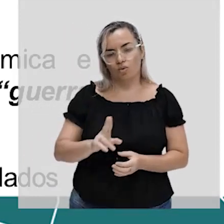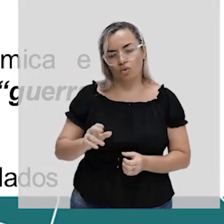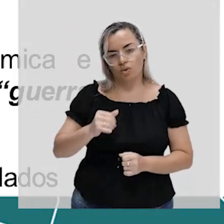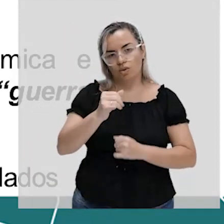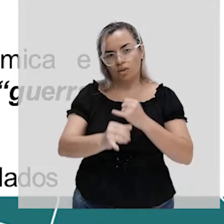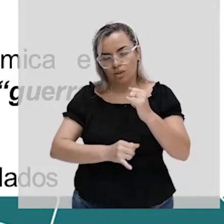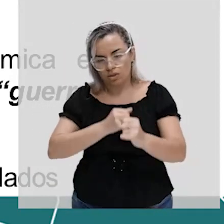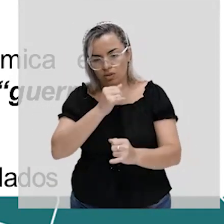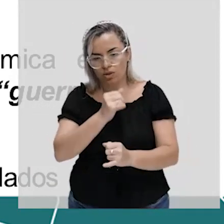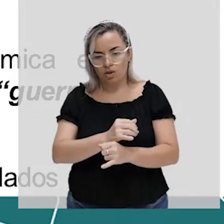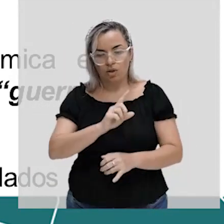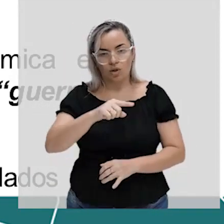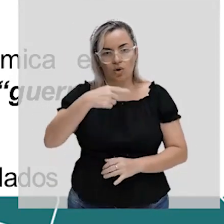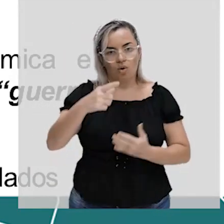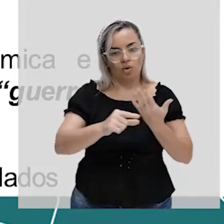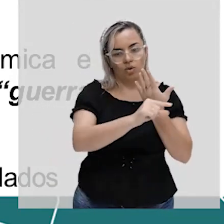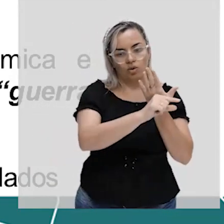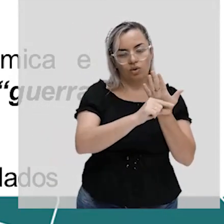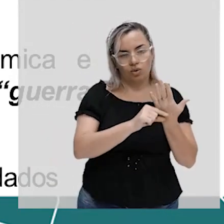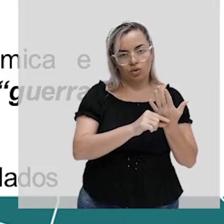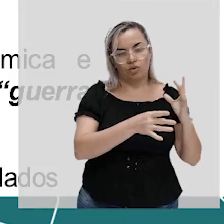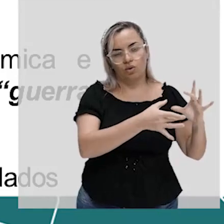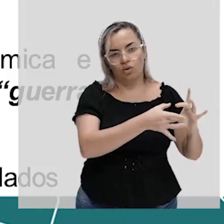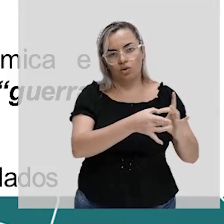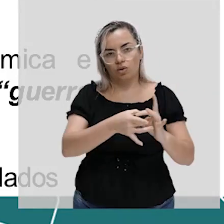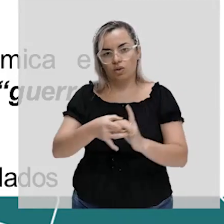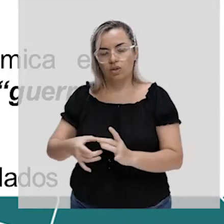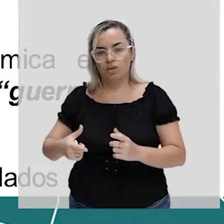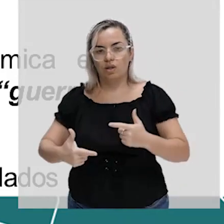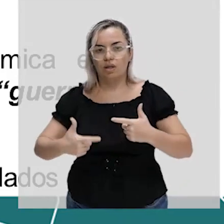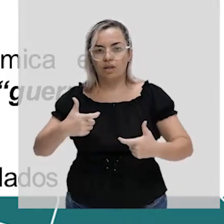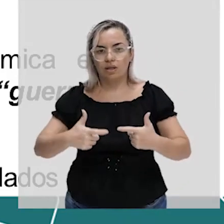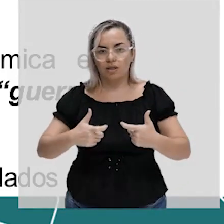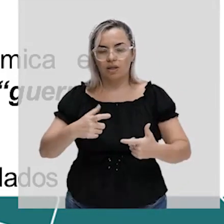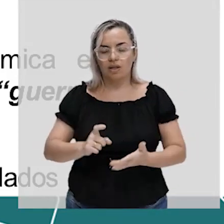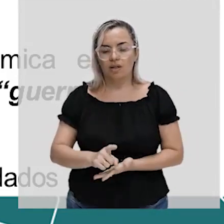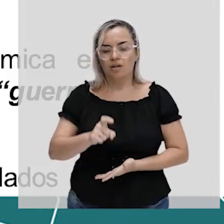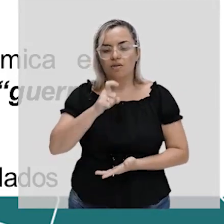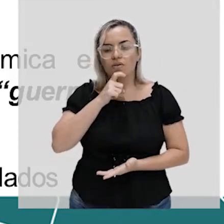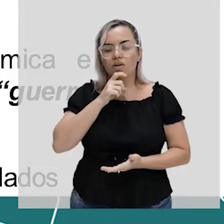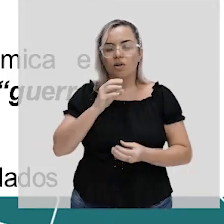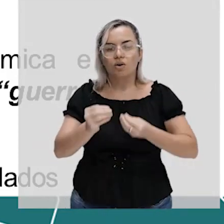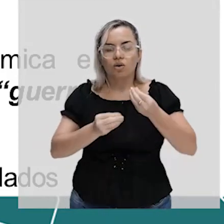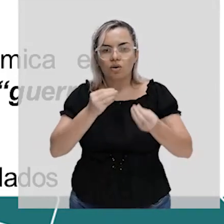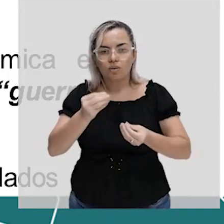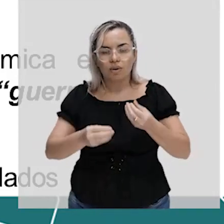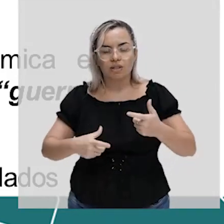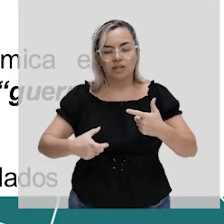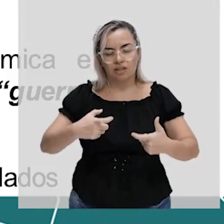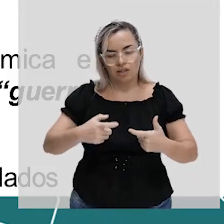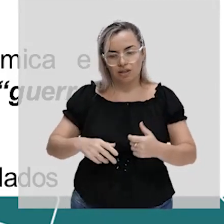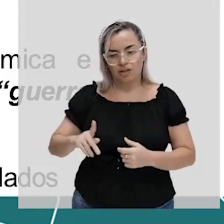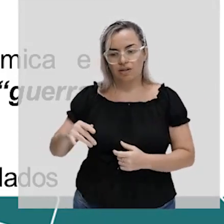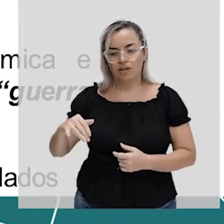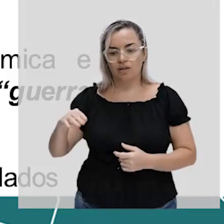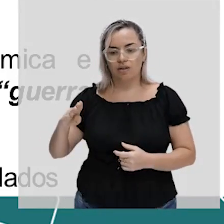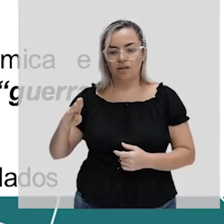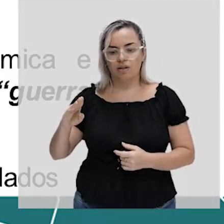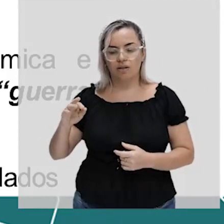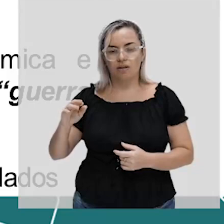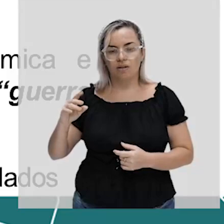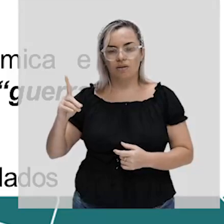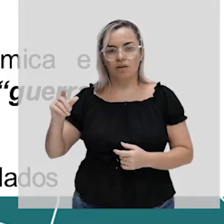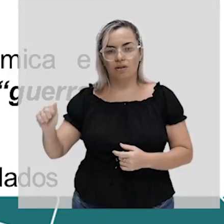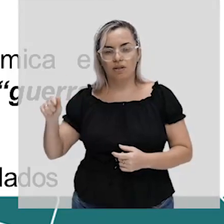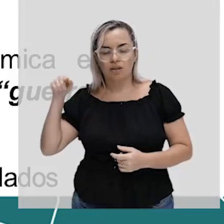um novo contexto de Guerra Fria através da guerra híbrida. O que é isso, Marcos? Essa guerra híbrida é uma guerra onde eu busco